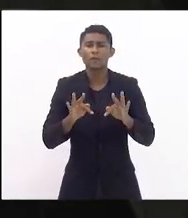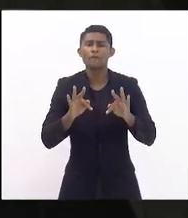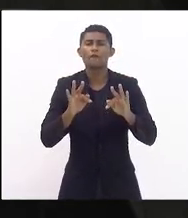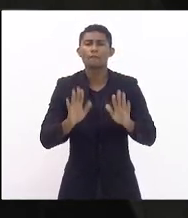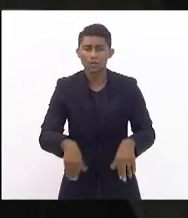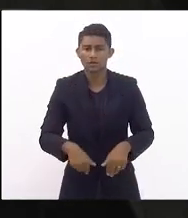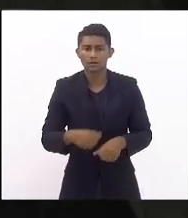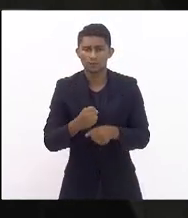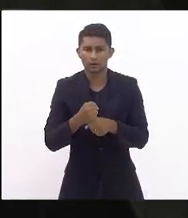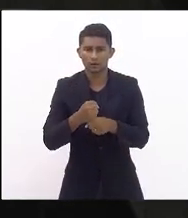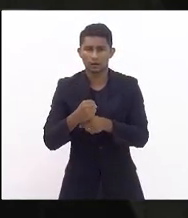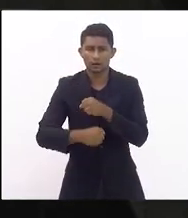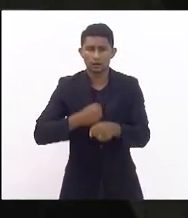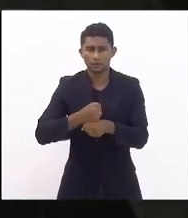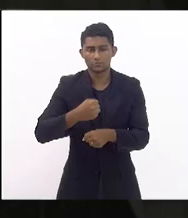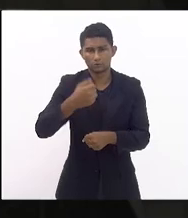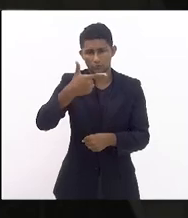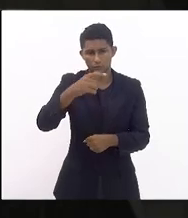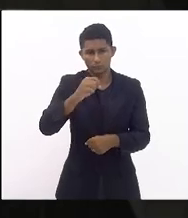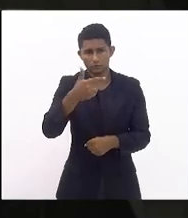ano de 2023.